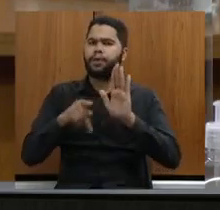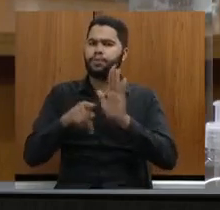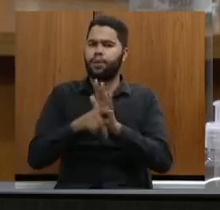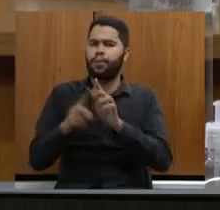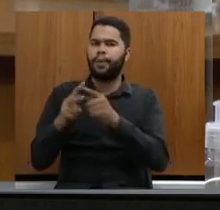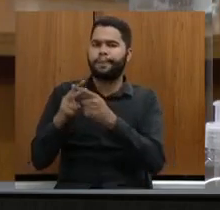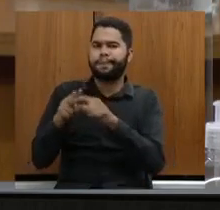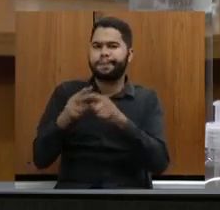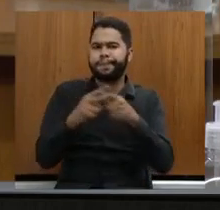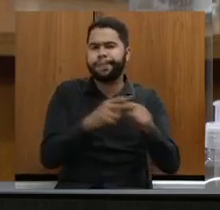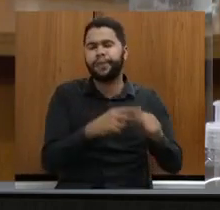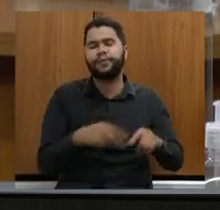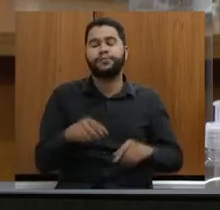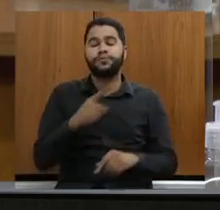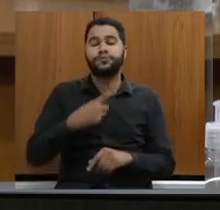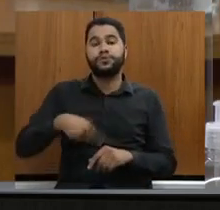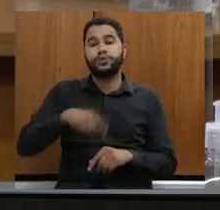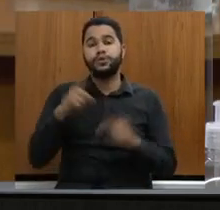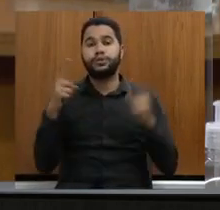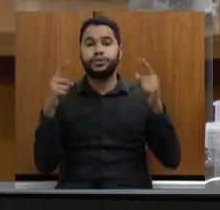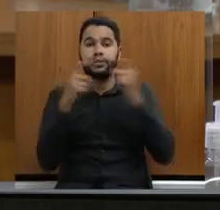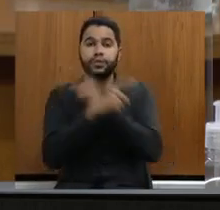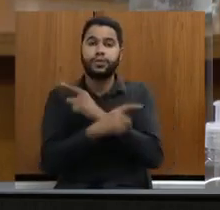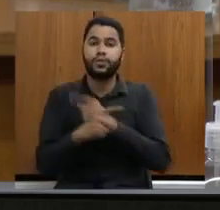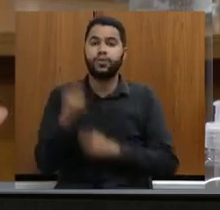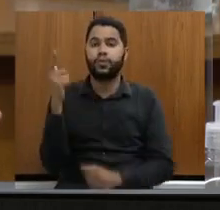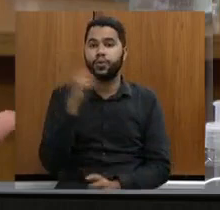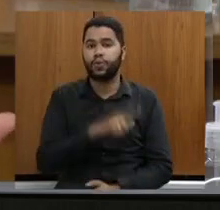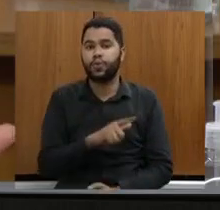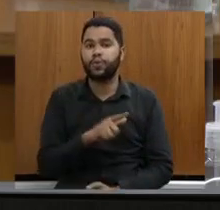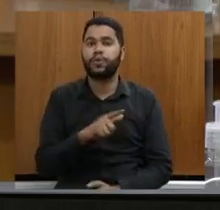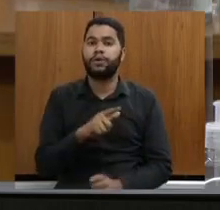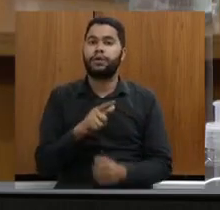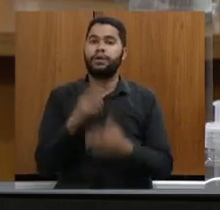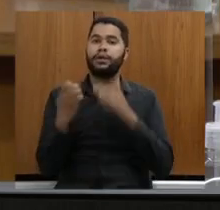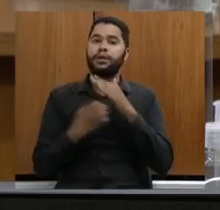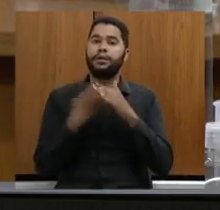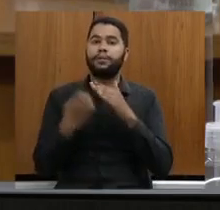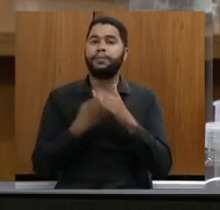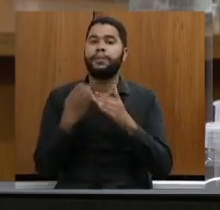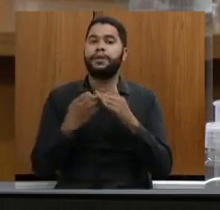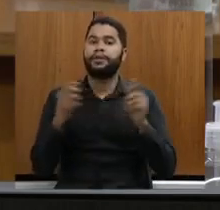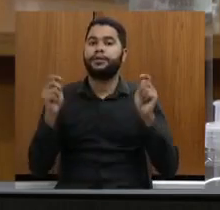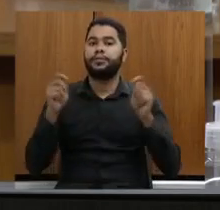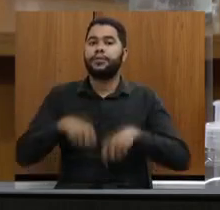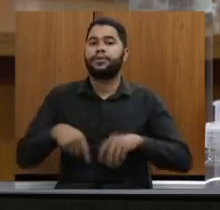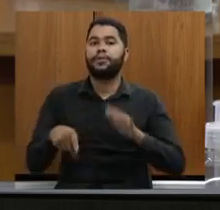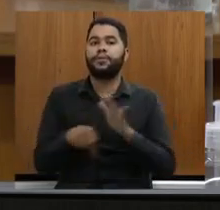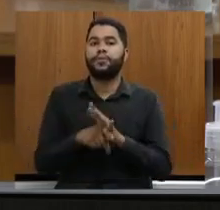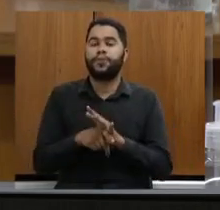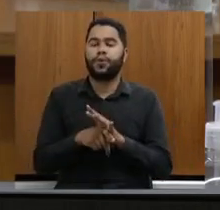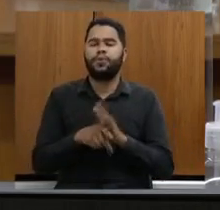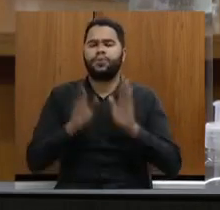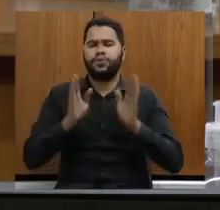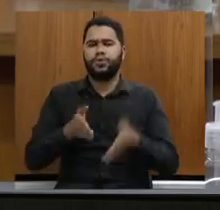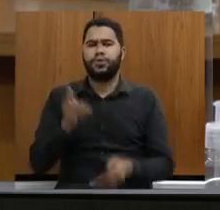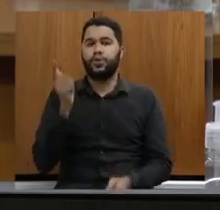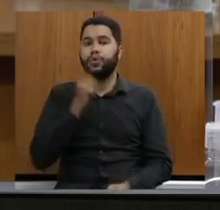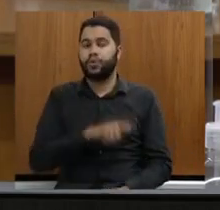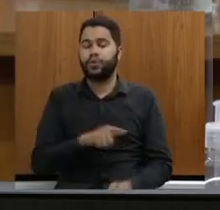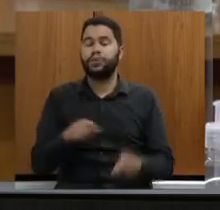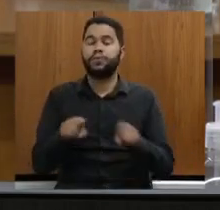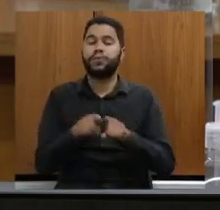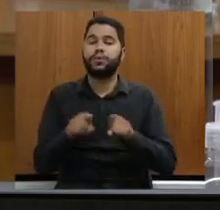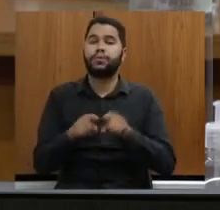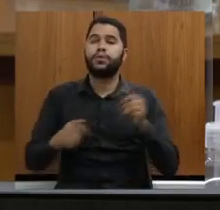reparos nós estamos com dificuldade de encontrar empresas é que se habilitasse a fazer algo nós conseguimos